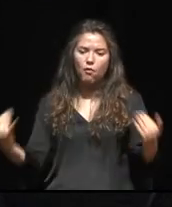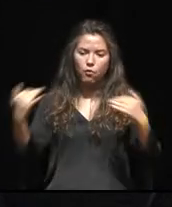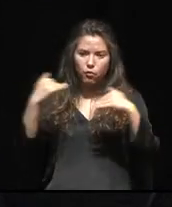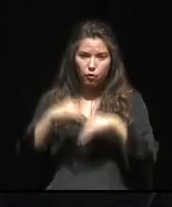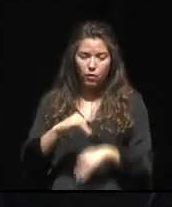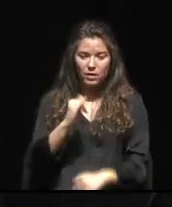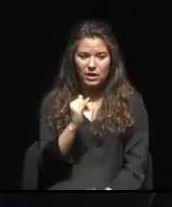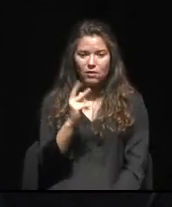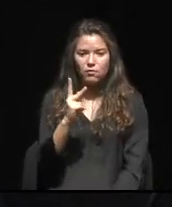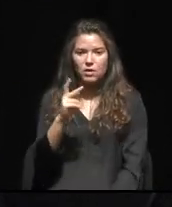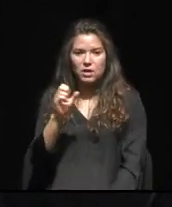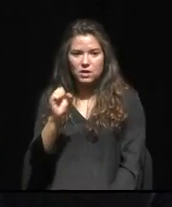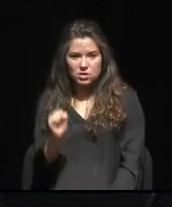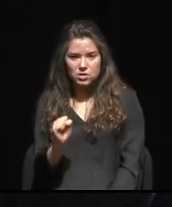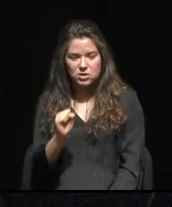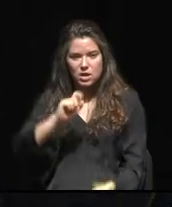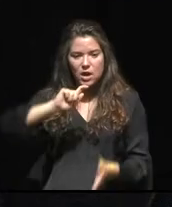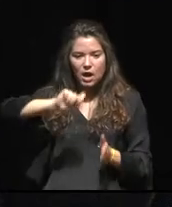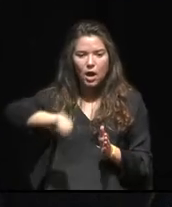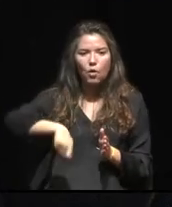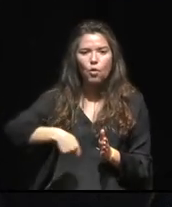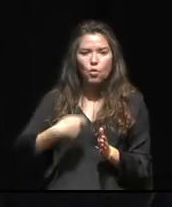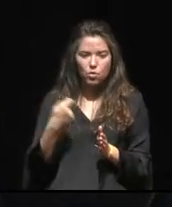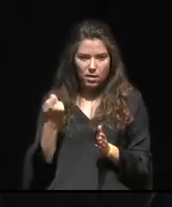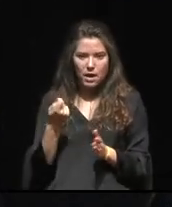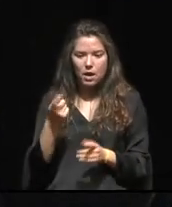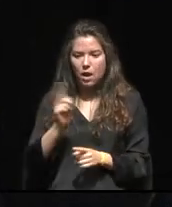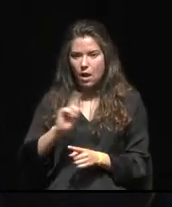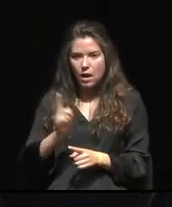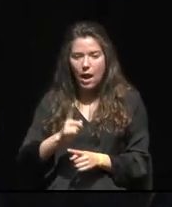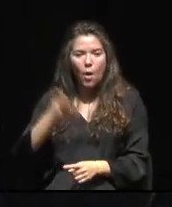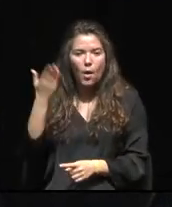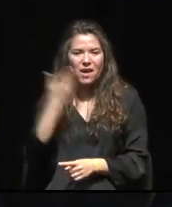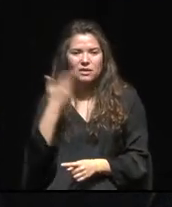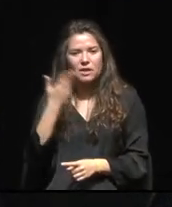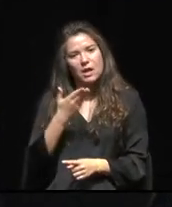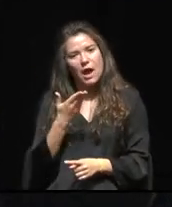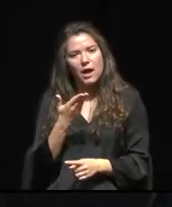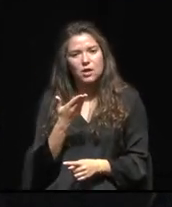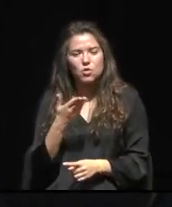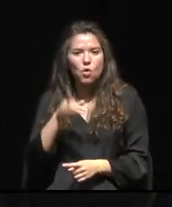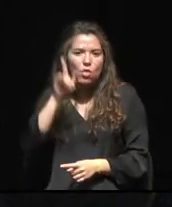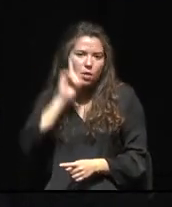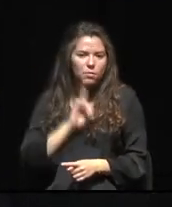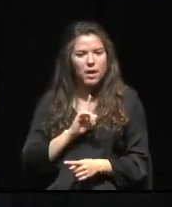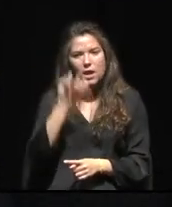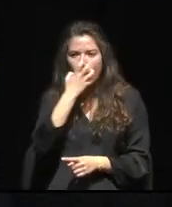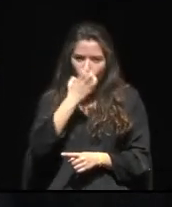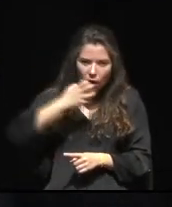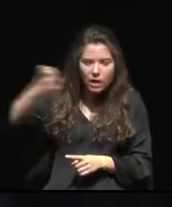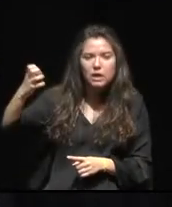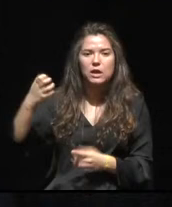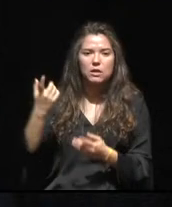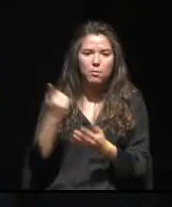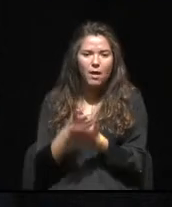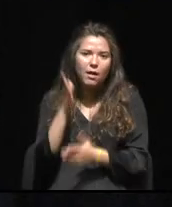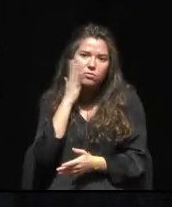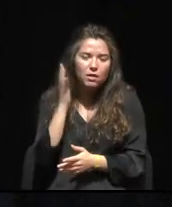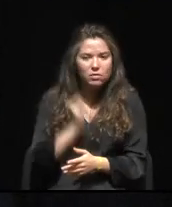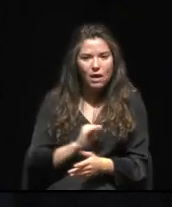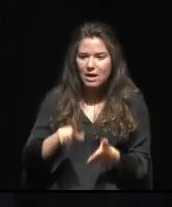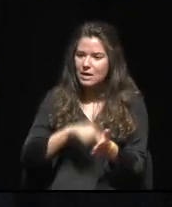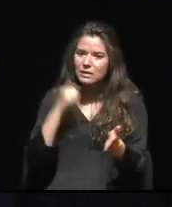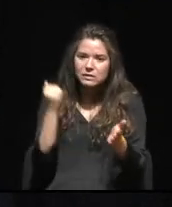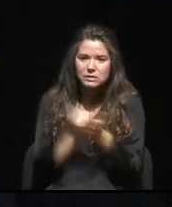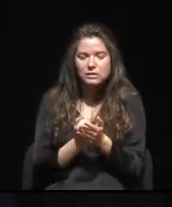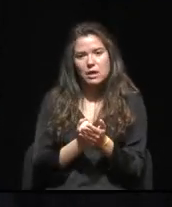ivg não metam a colher é direito da mulher um Claro grito de rebeldia perante as contínuas tentativas